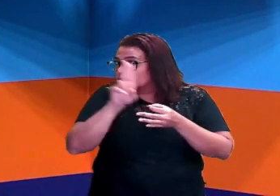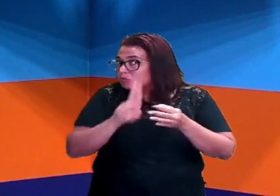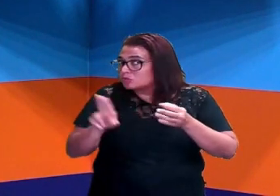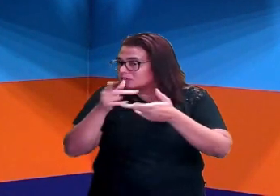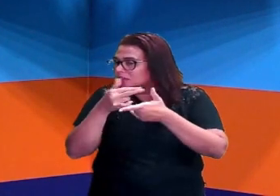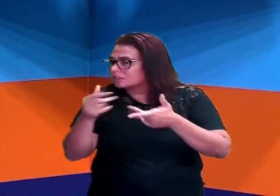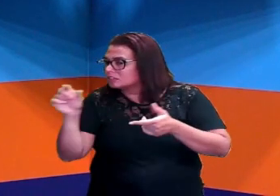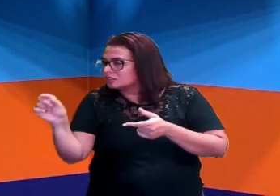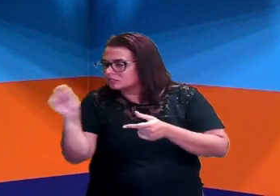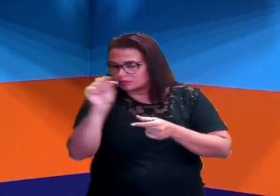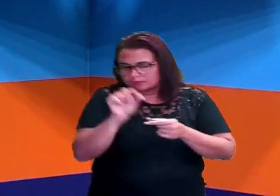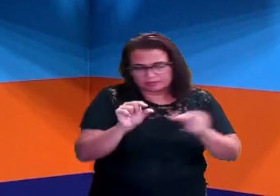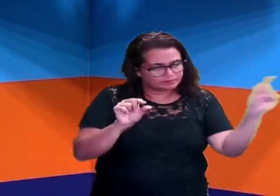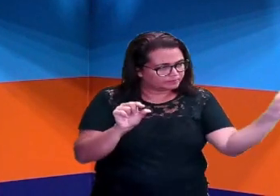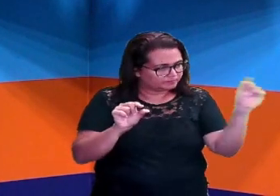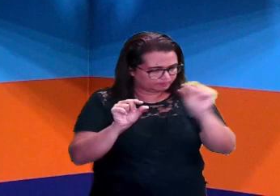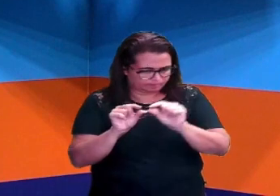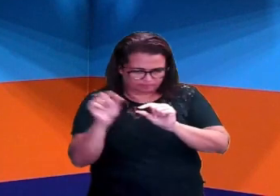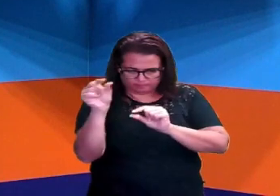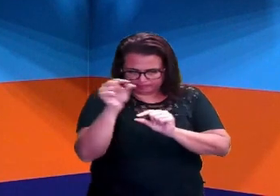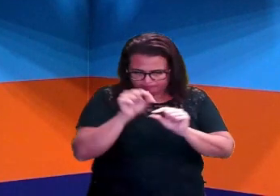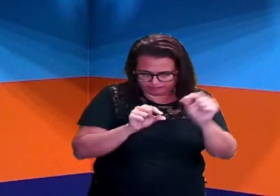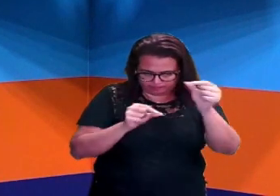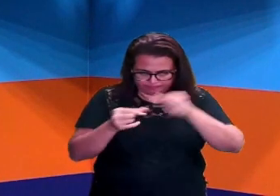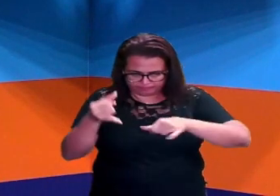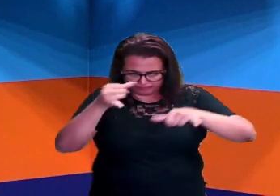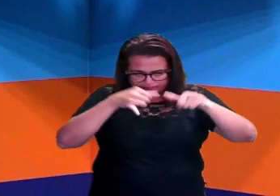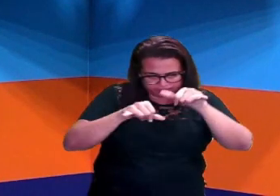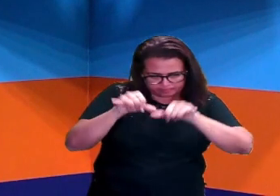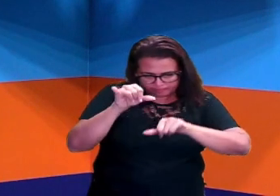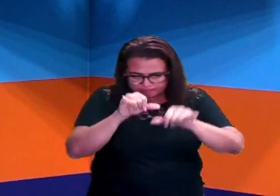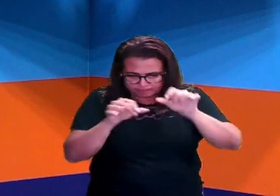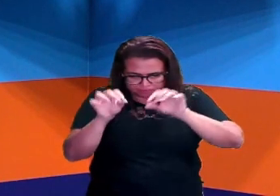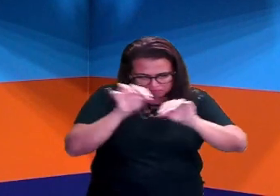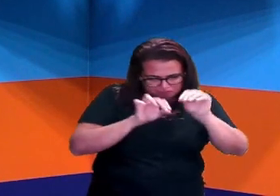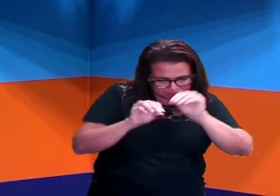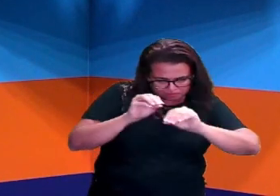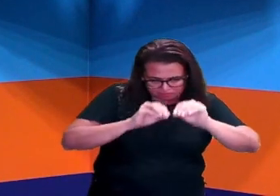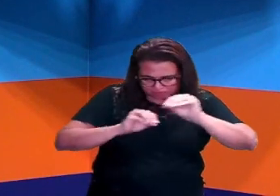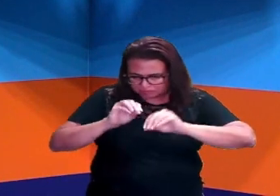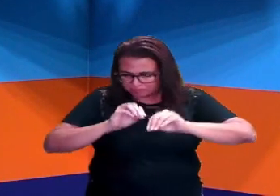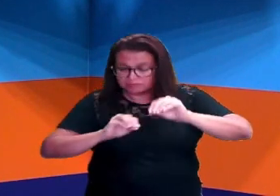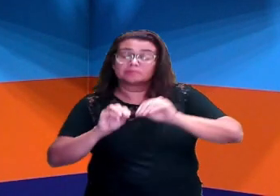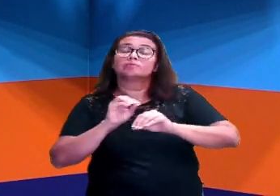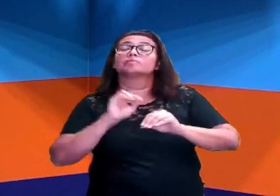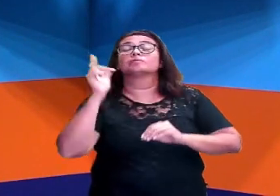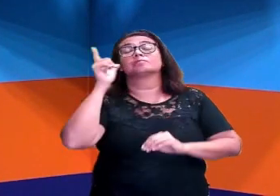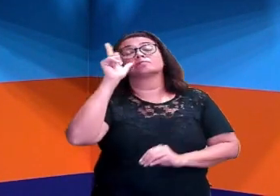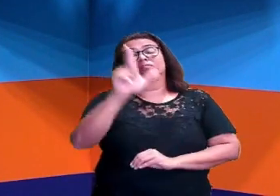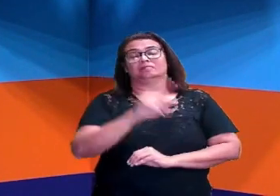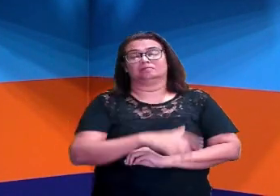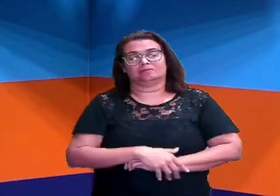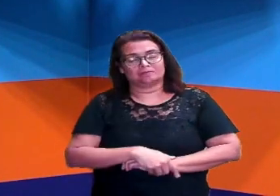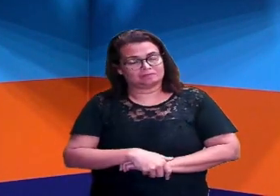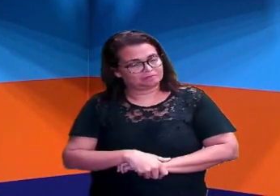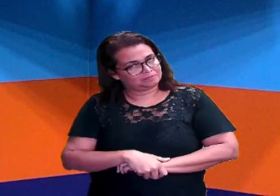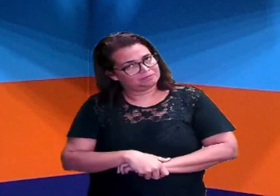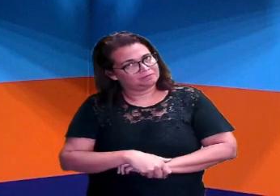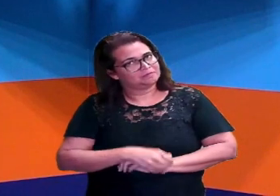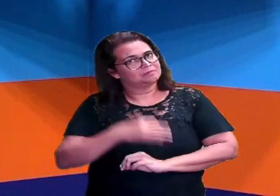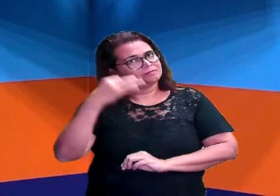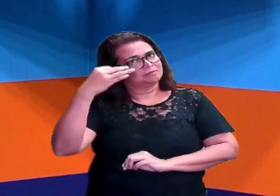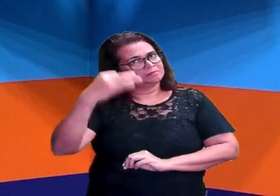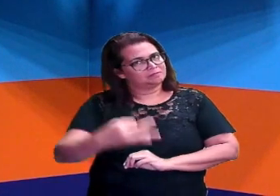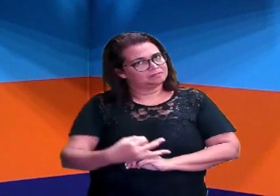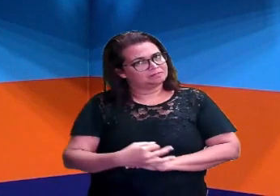vacina, vamos trazer o exemplo da vacina, então ele vai fazer aí, né, as composições, né, utilizar